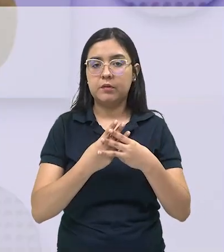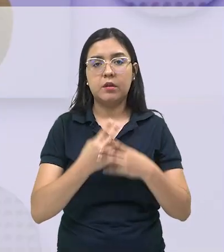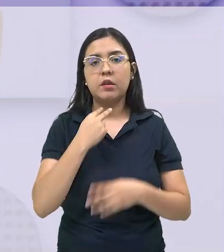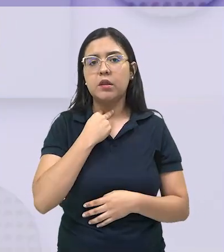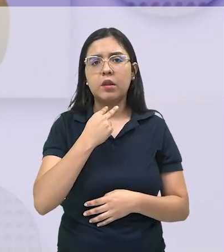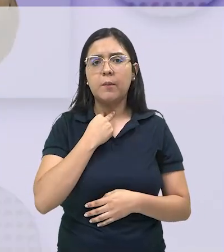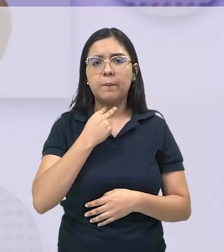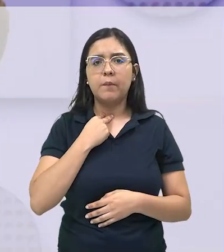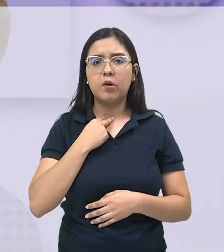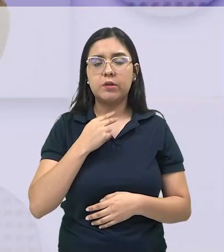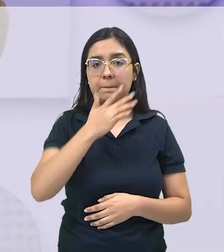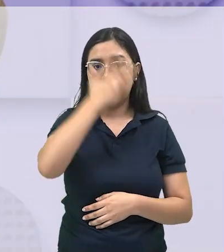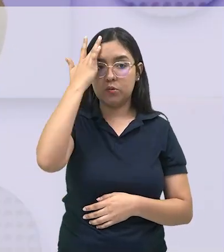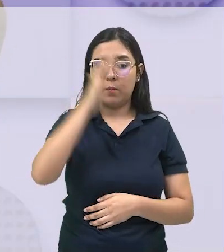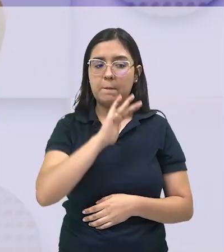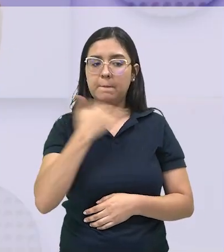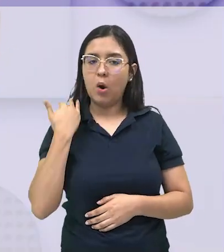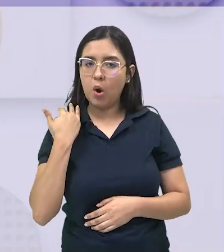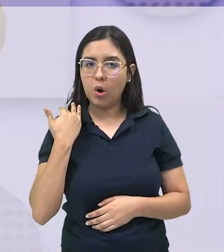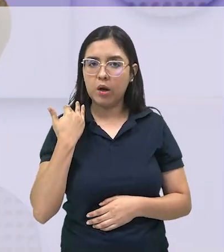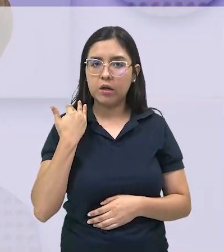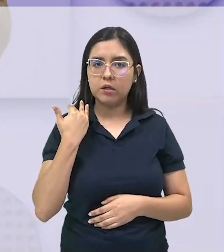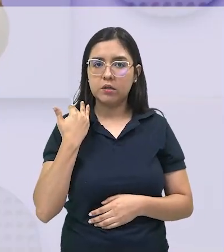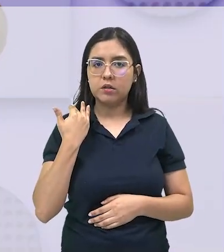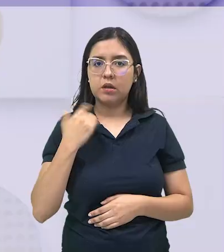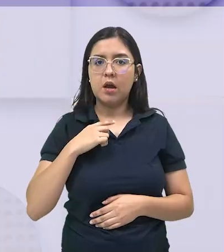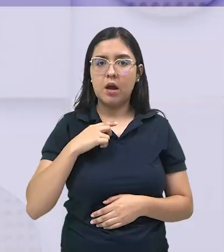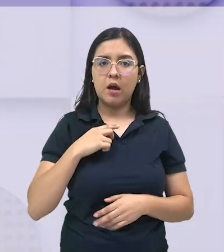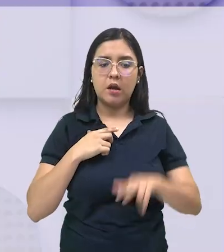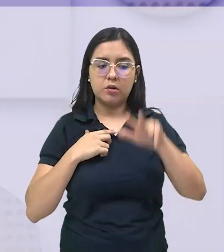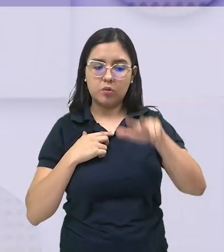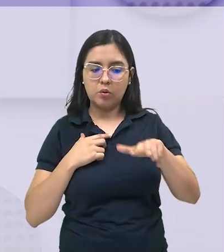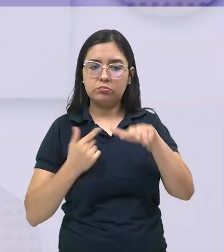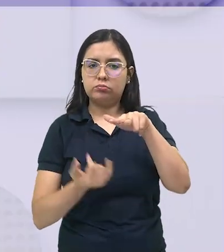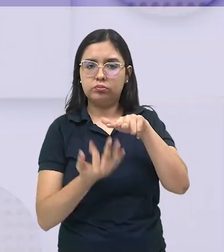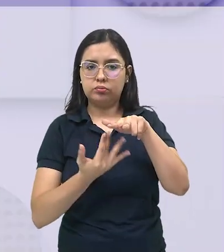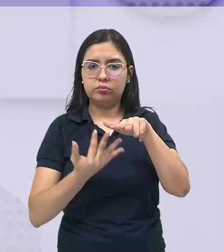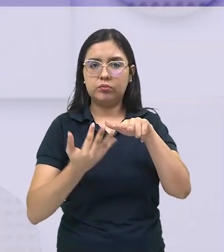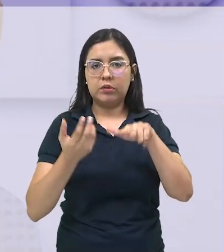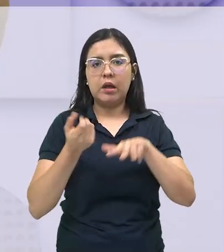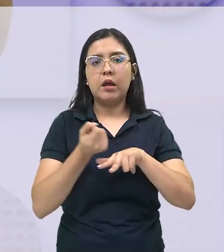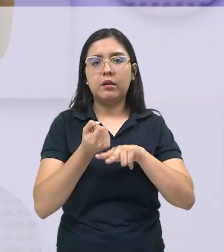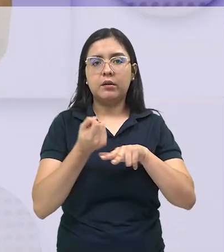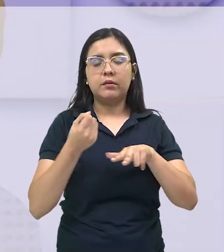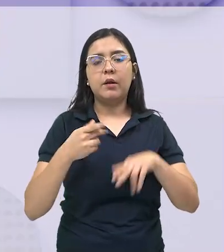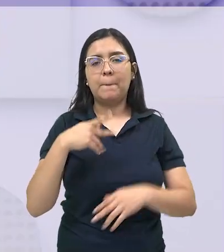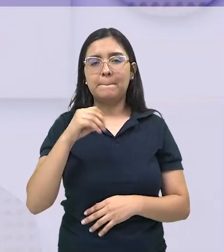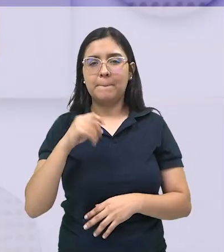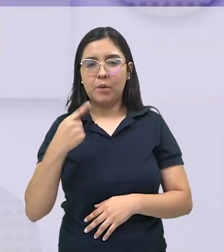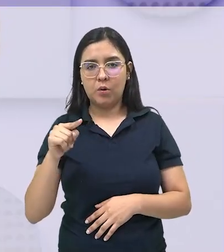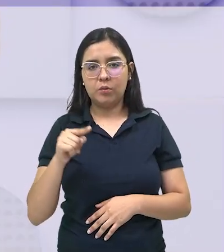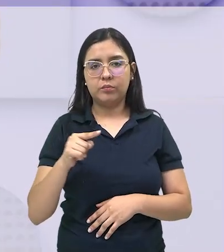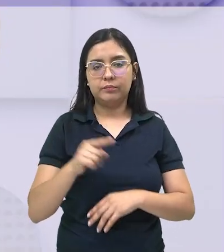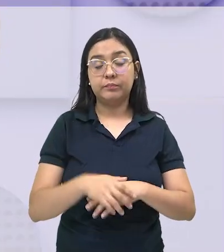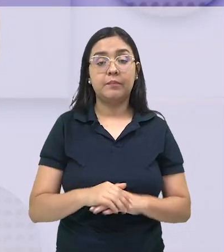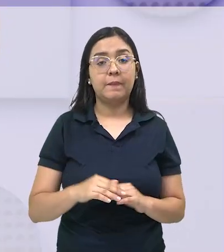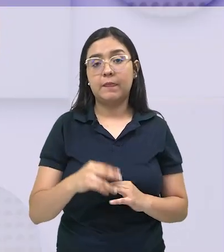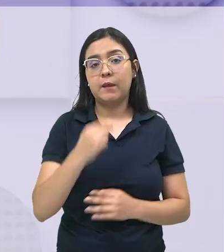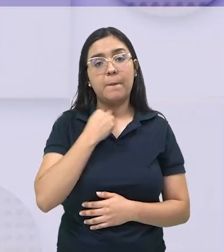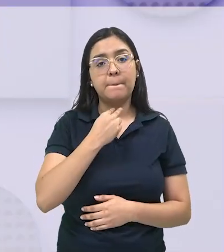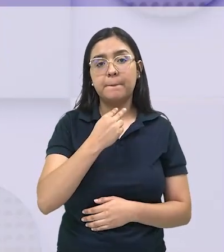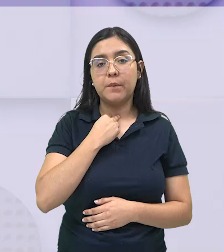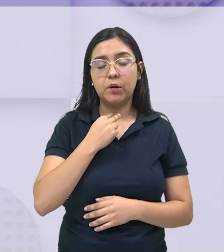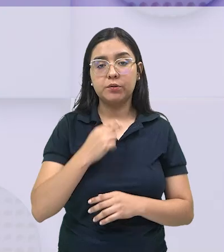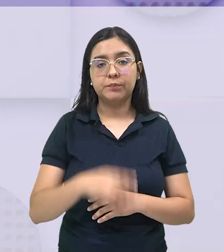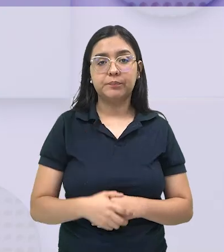é permitida a cremação do corpo. O que é cremação? É queimar o corpo para virar pó e depois a pessoa levar para outro canto, né? é